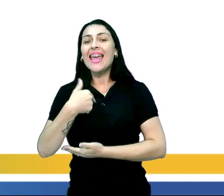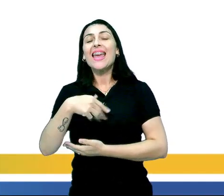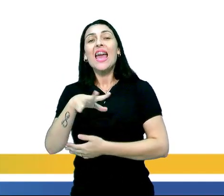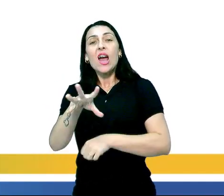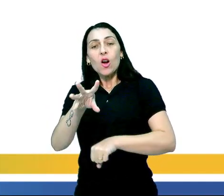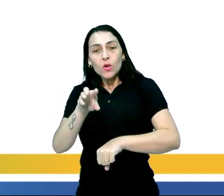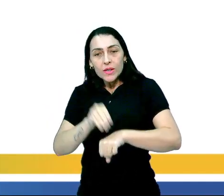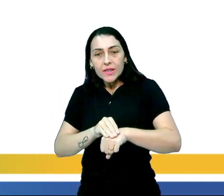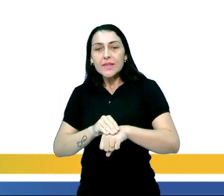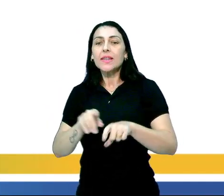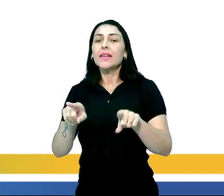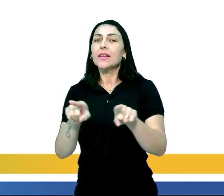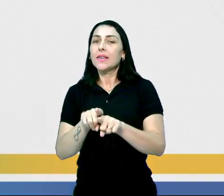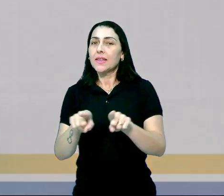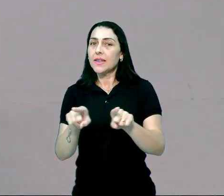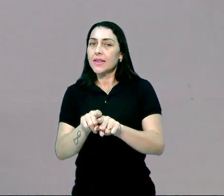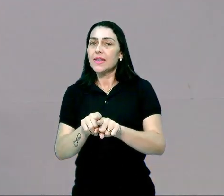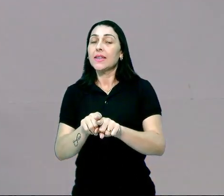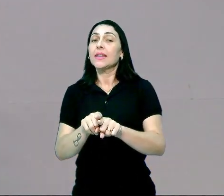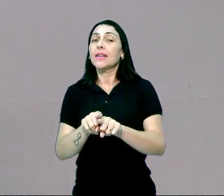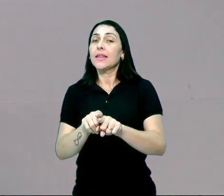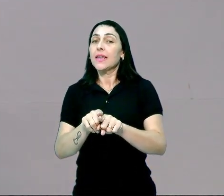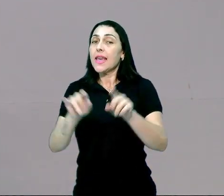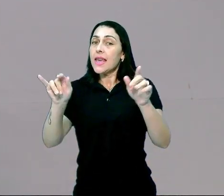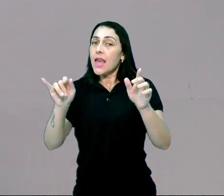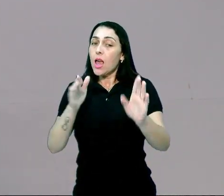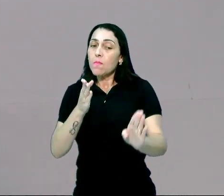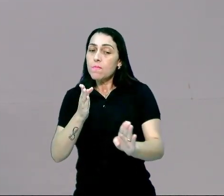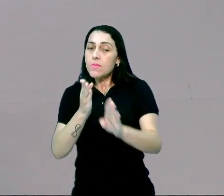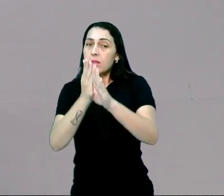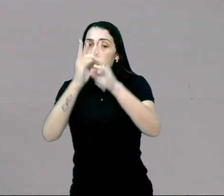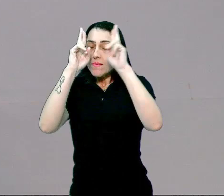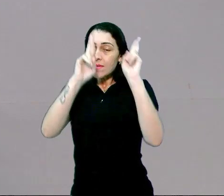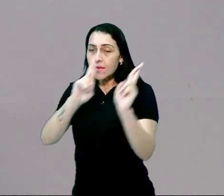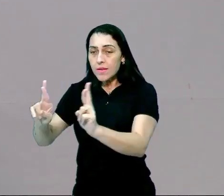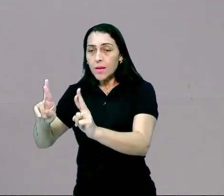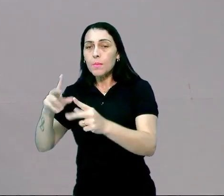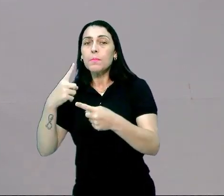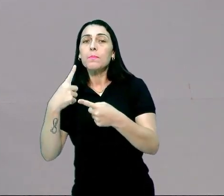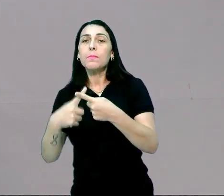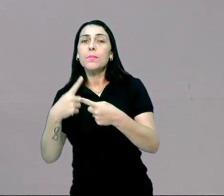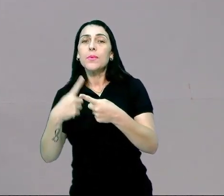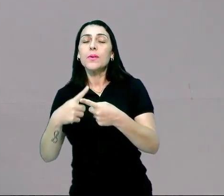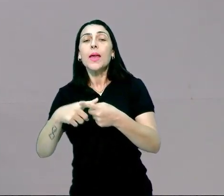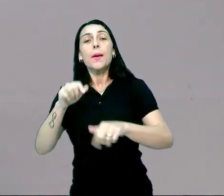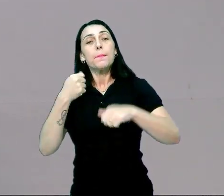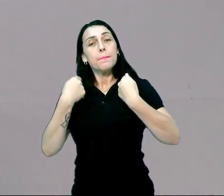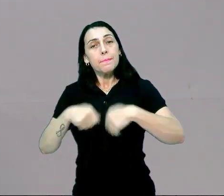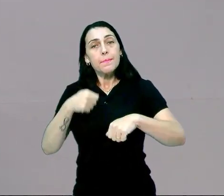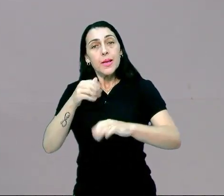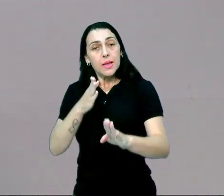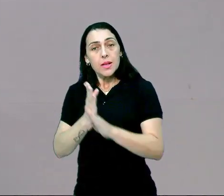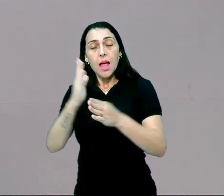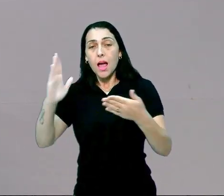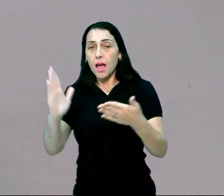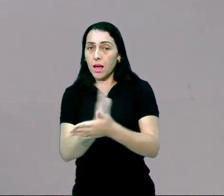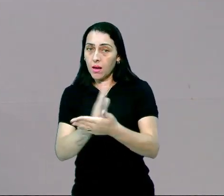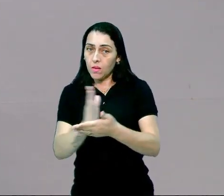reconhecer, identificar e respeitar. Por quê? Porque a gente precisa identificar determinados aspectos da